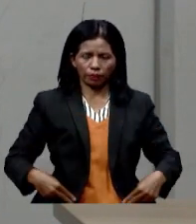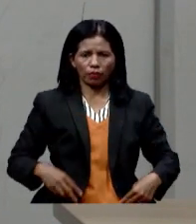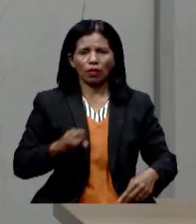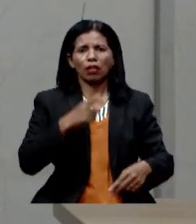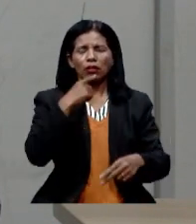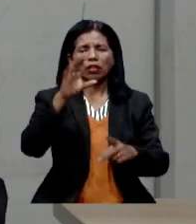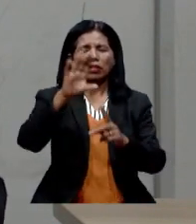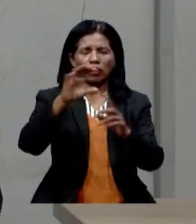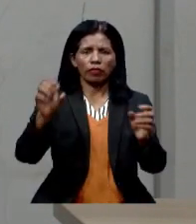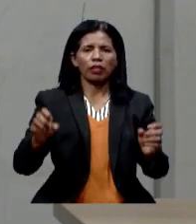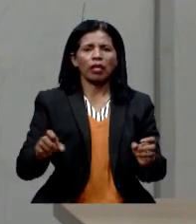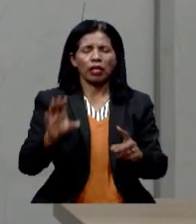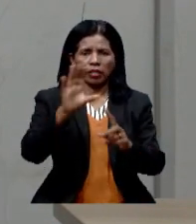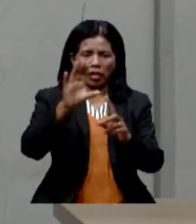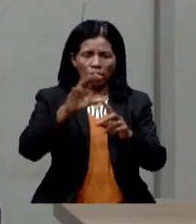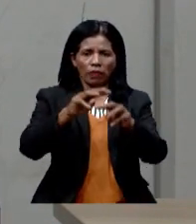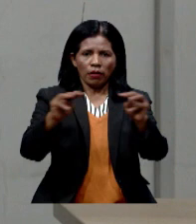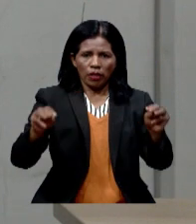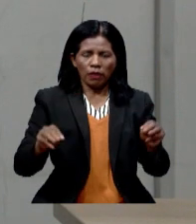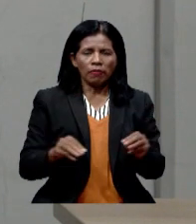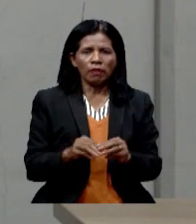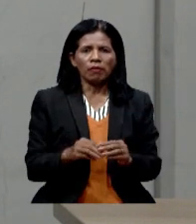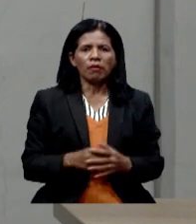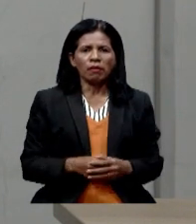safe transition on sa para atu bele socializa